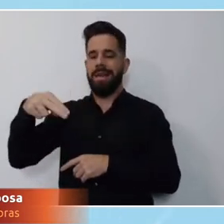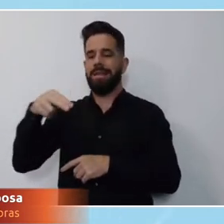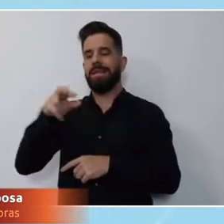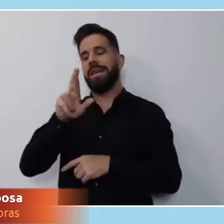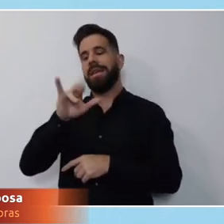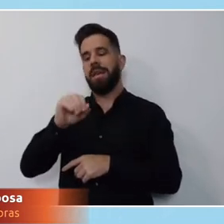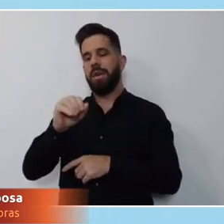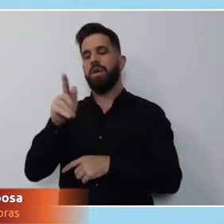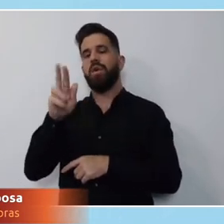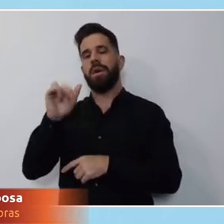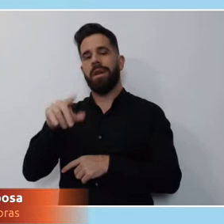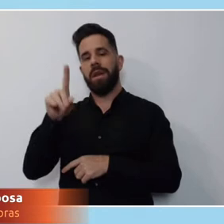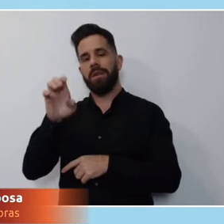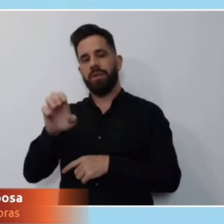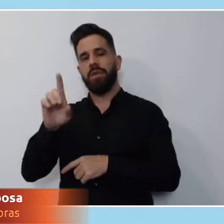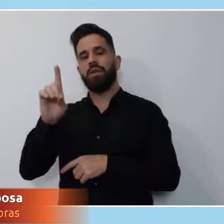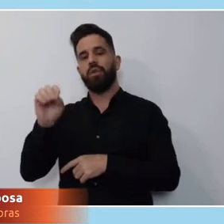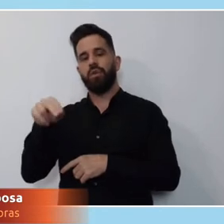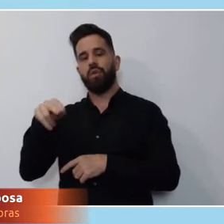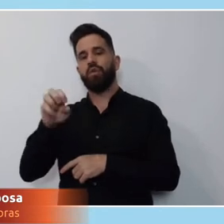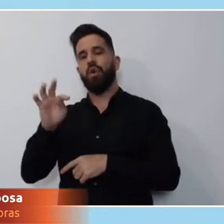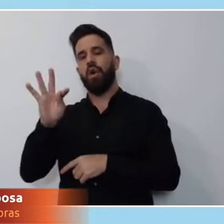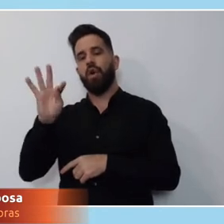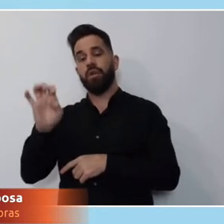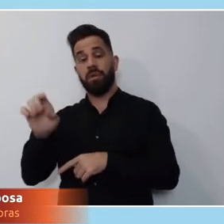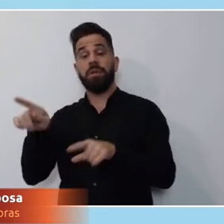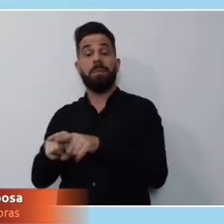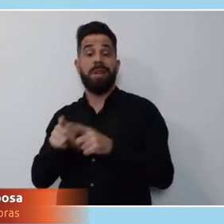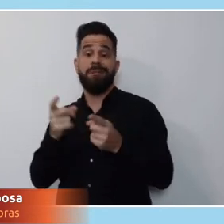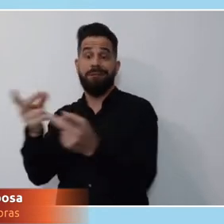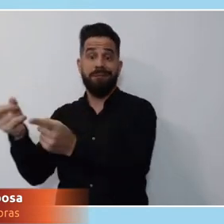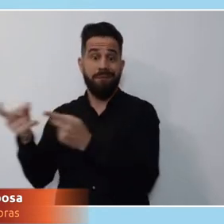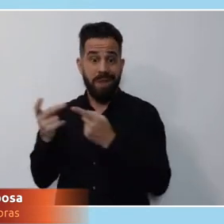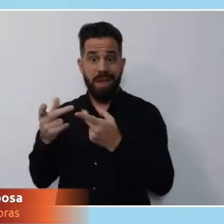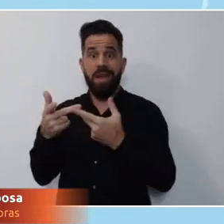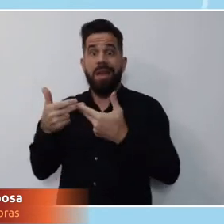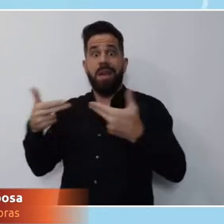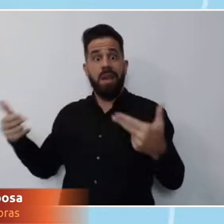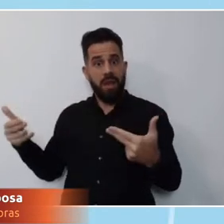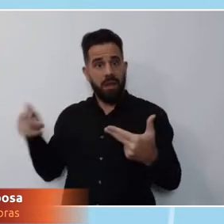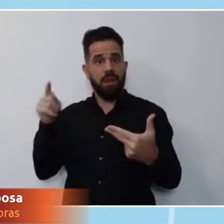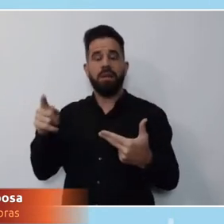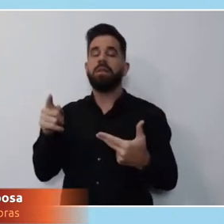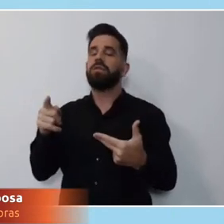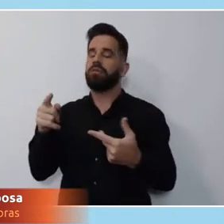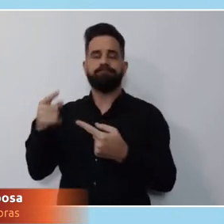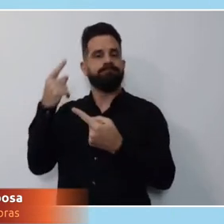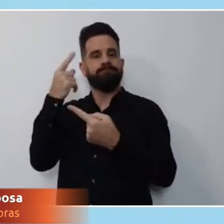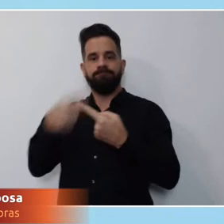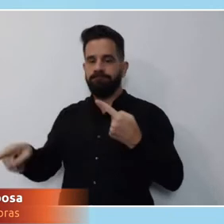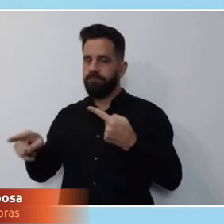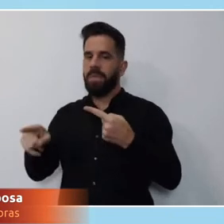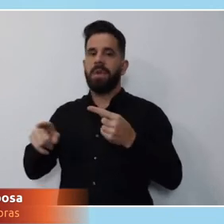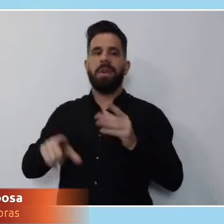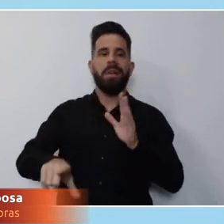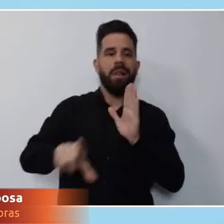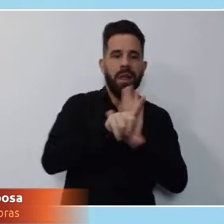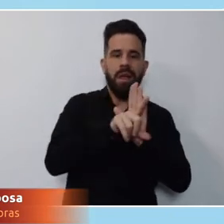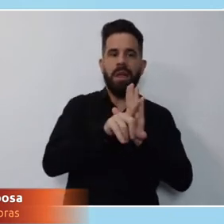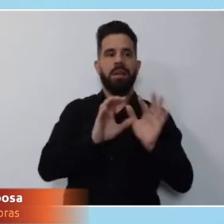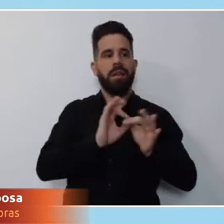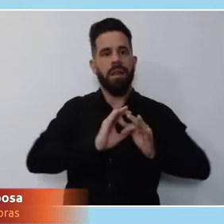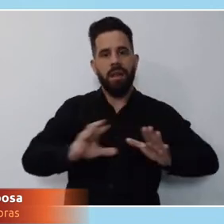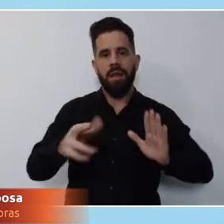e abacaxi, também com substâncias proibidas ou acima da concentração máxima permitida. E no Rio Grande do Sul,